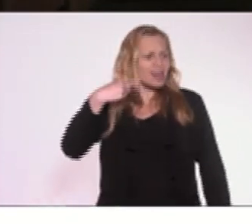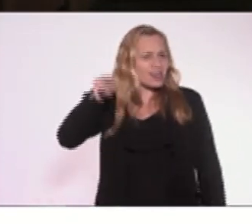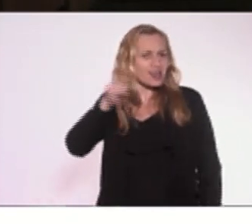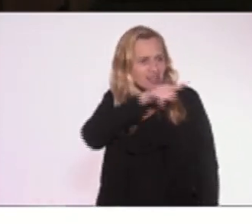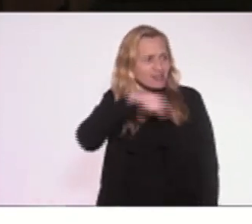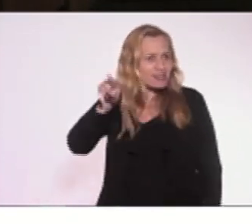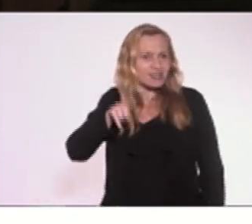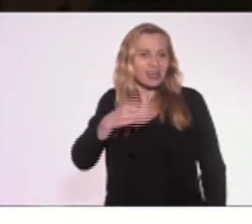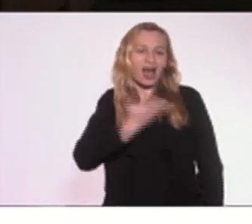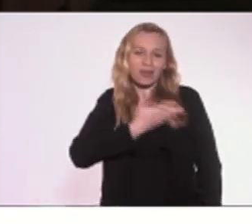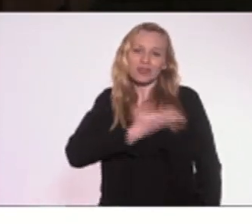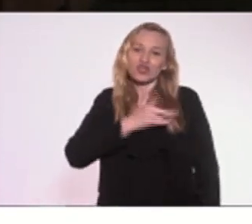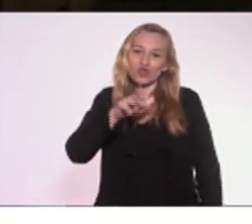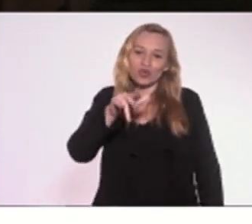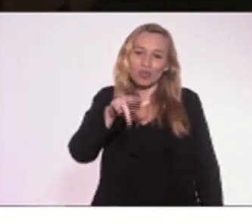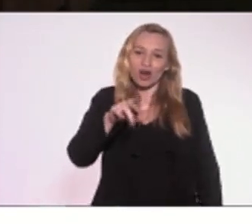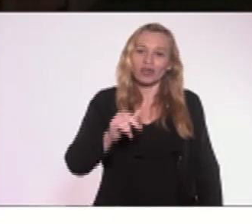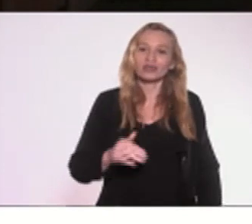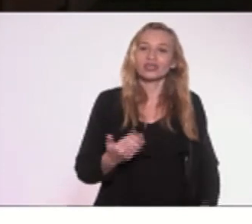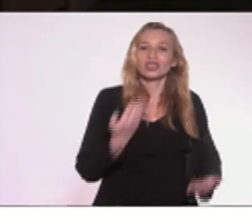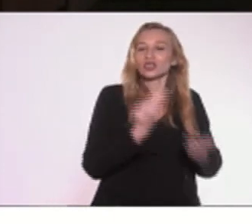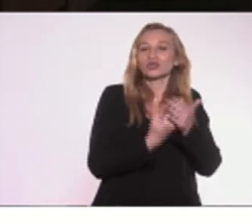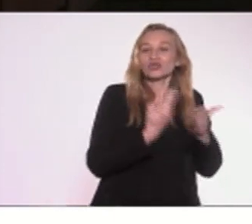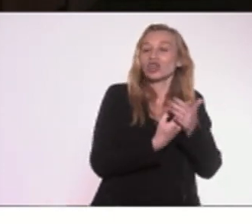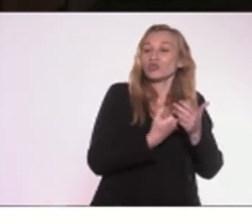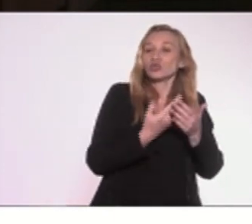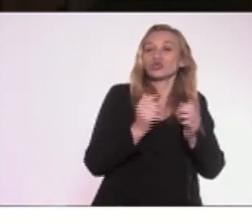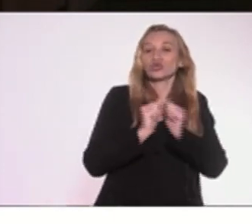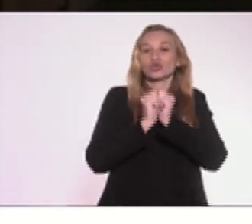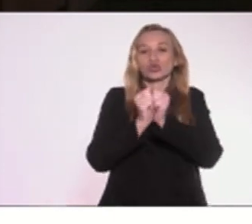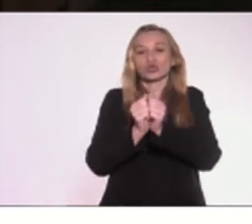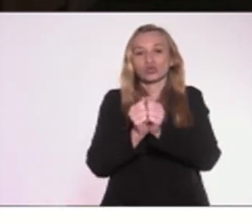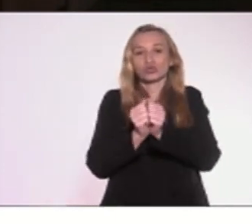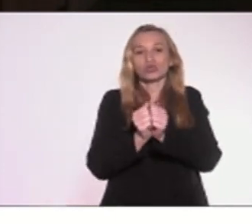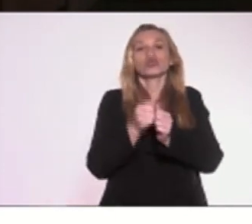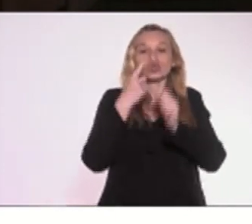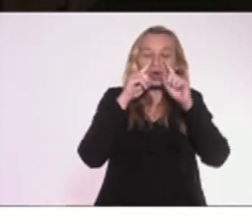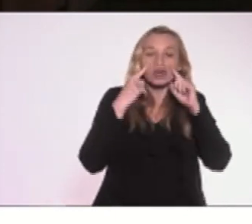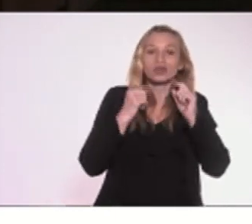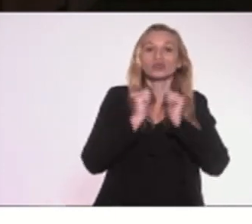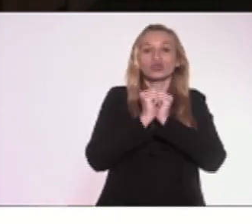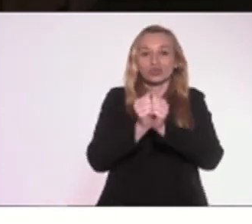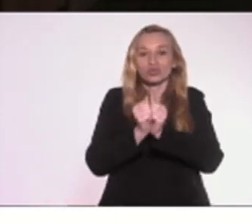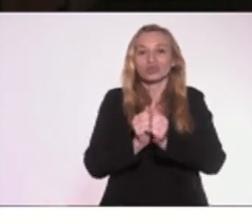Um amigo, irmão, estudamos muito tempo juntos, choramos juntos.